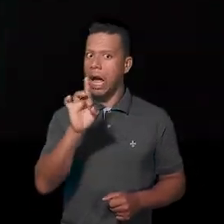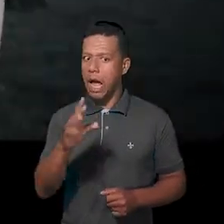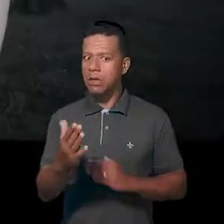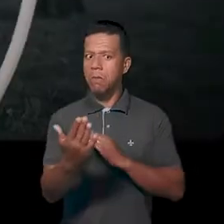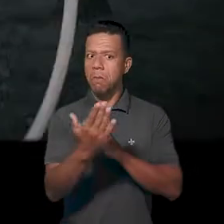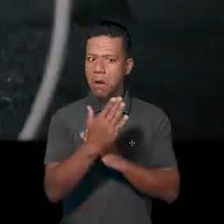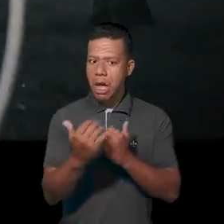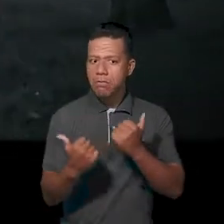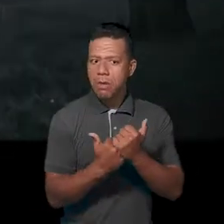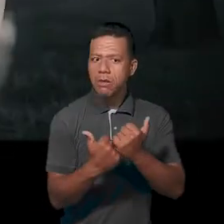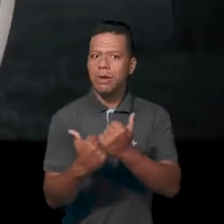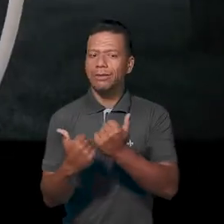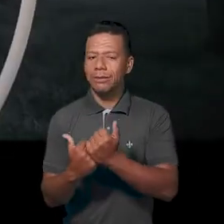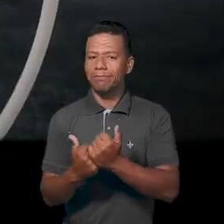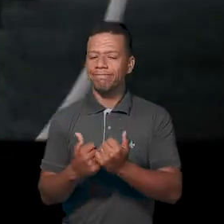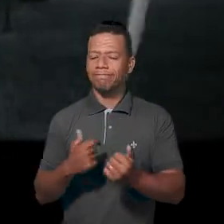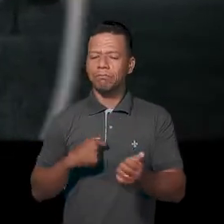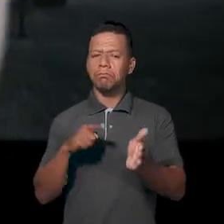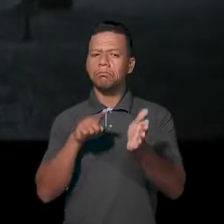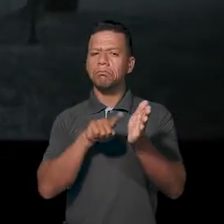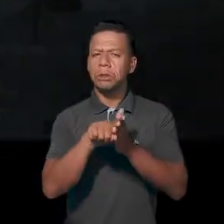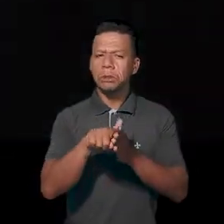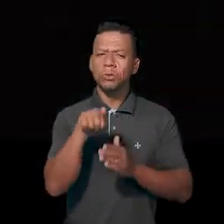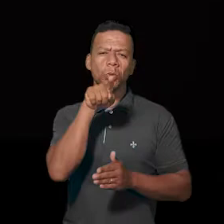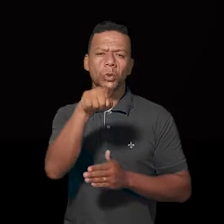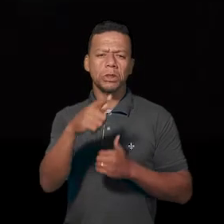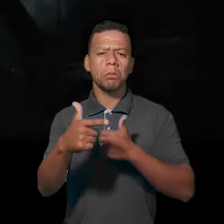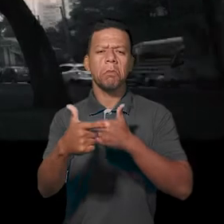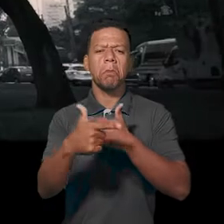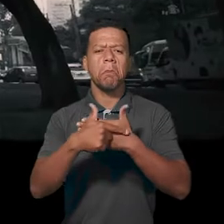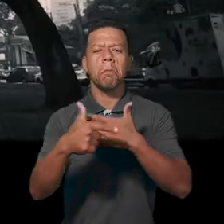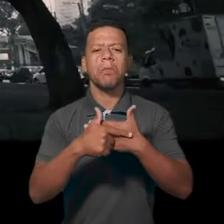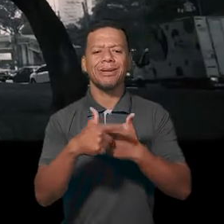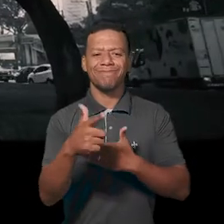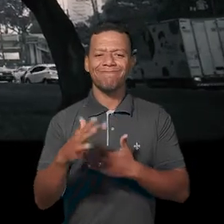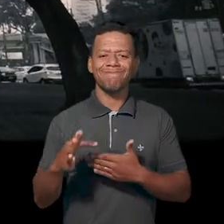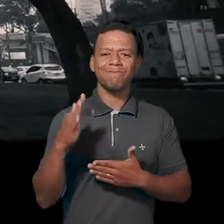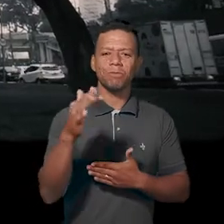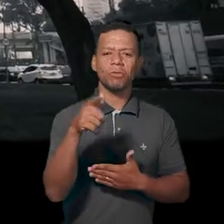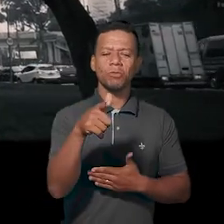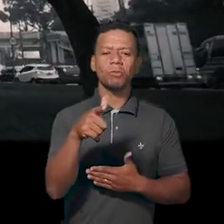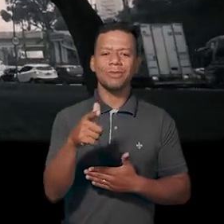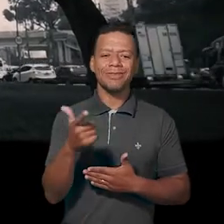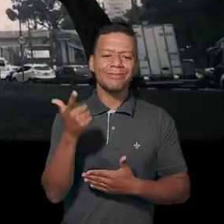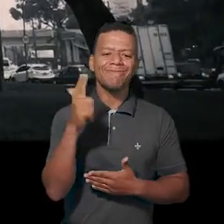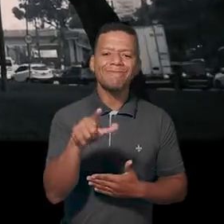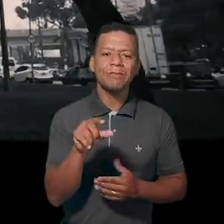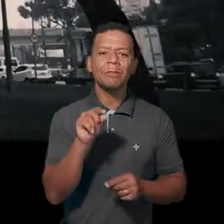Então, qual é o seu papel nesse futuro? E que passo você vai dar?